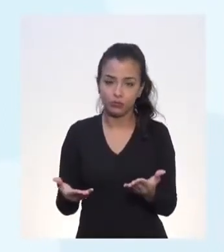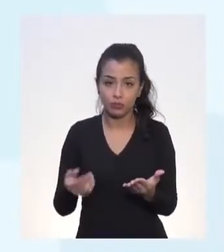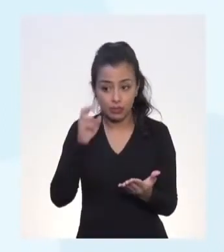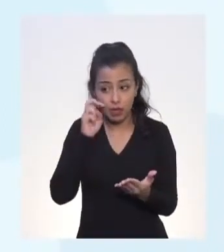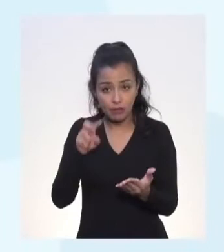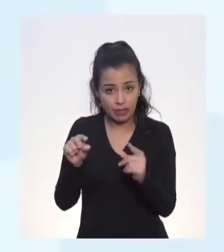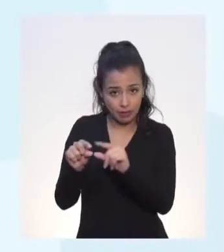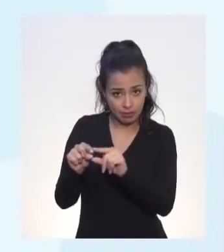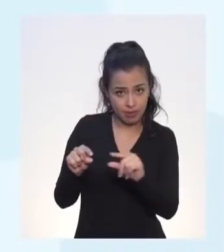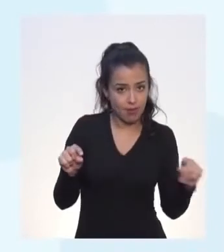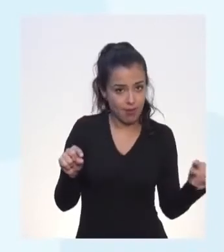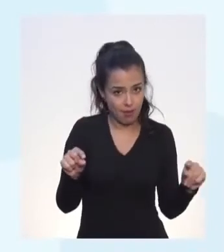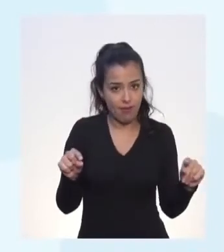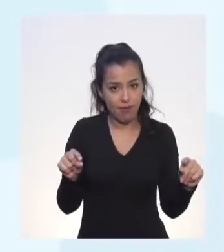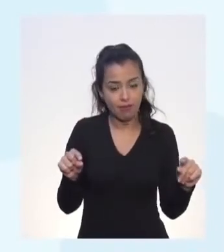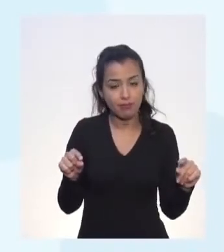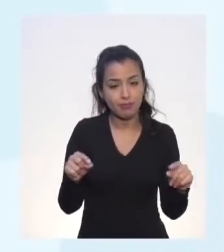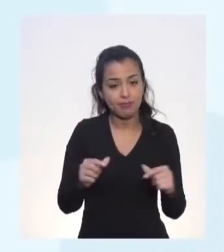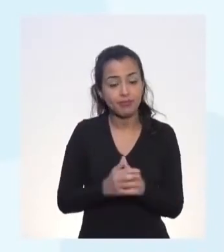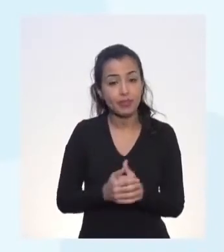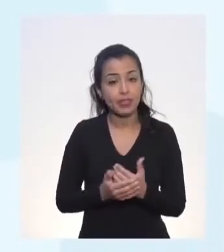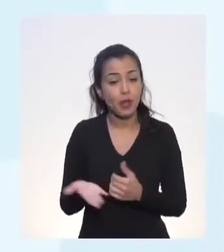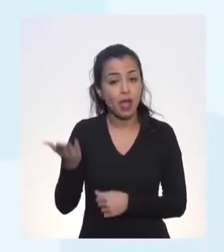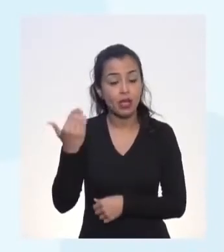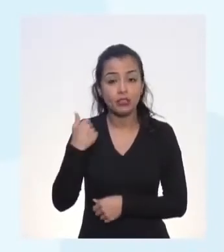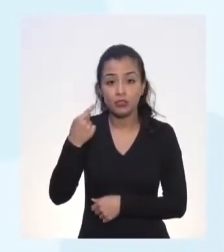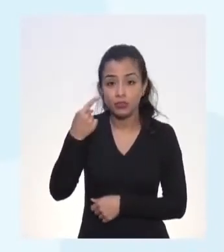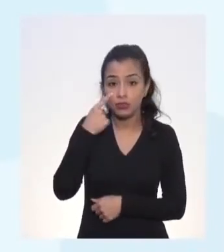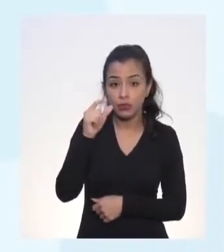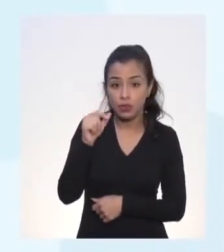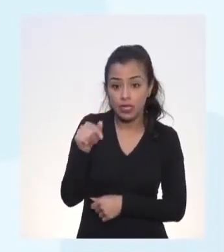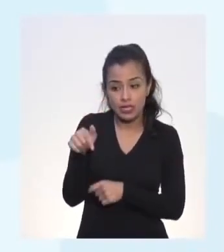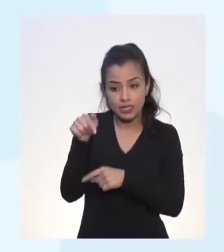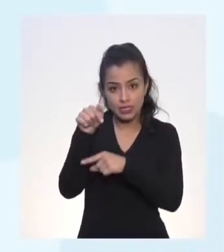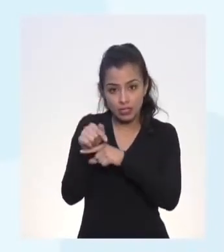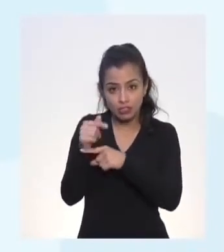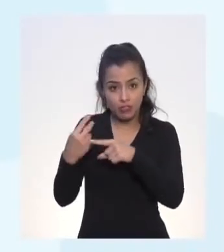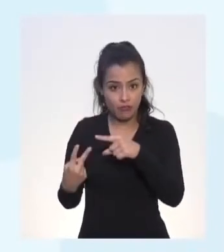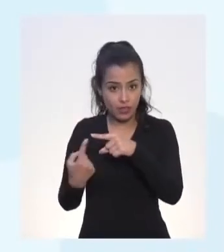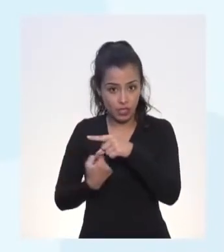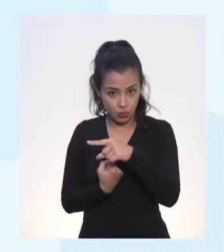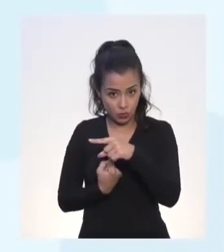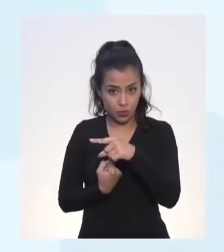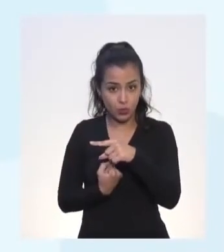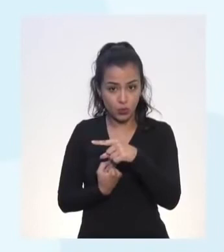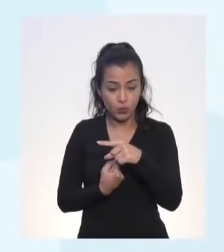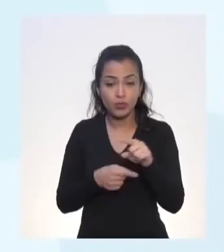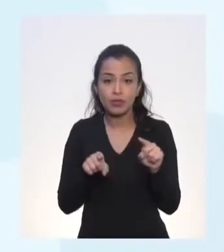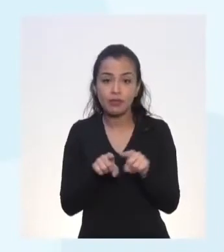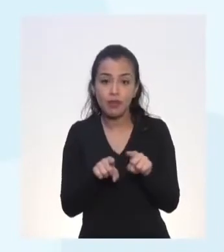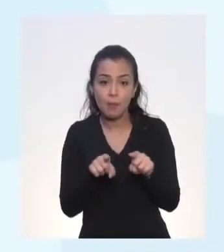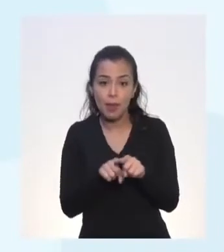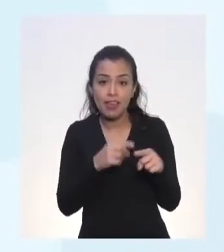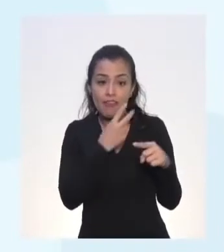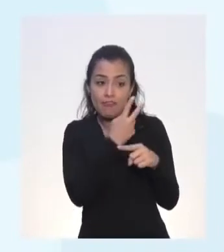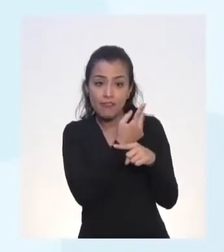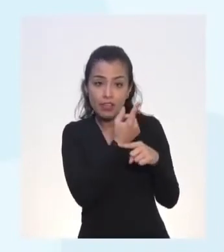viu anteriormente lá, né? A gente tinha a razão 7 sobre 21 e a razão 21